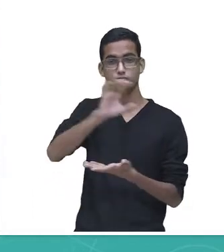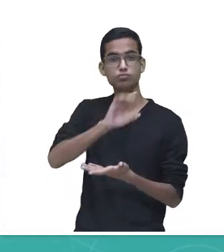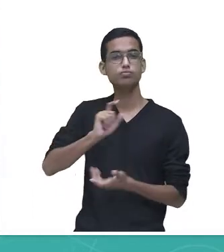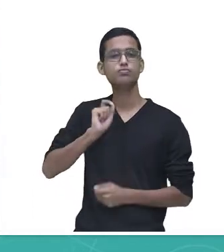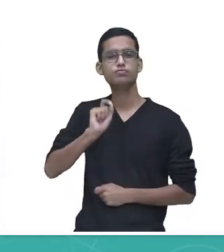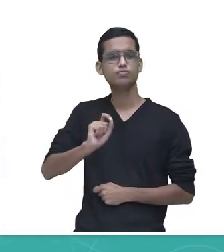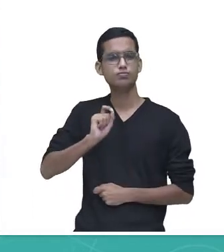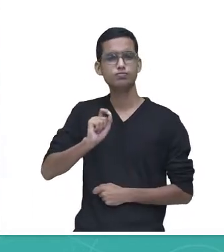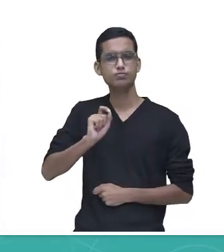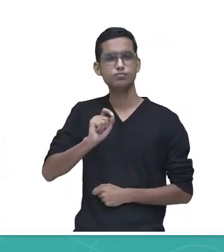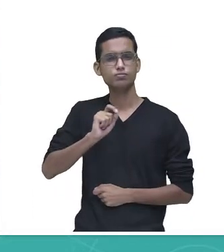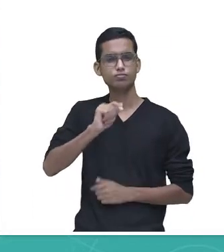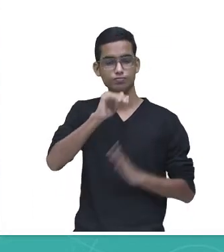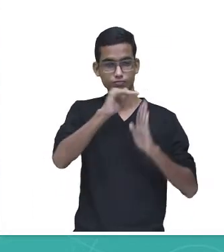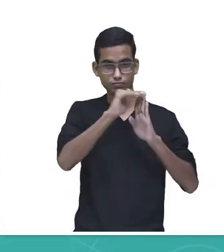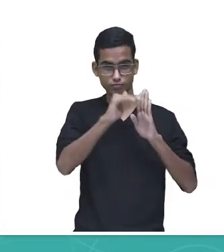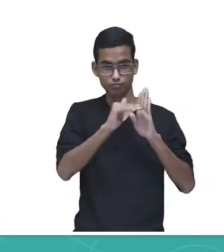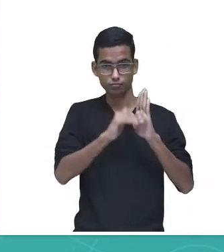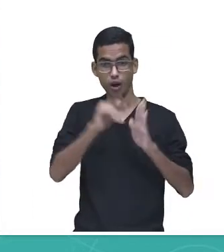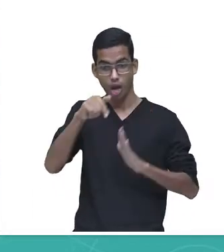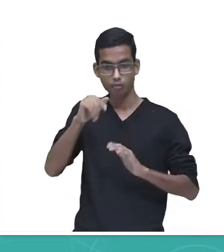está classificada dessa forma,